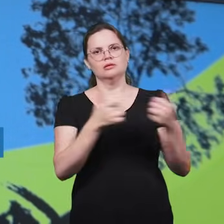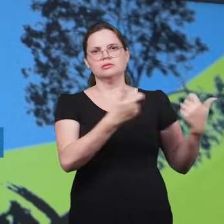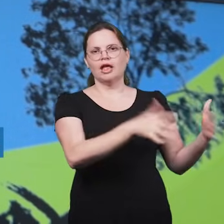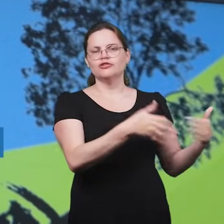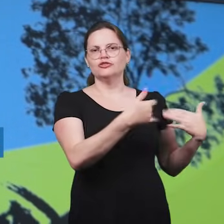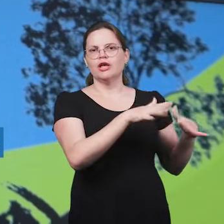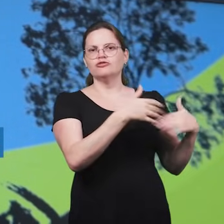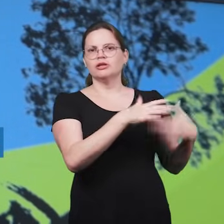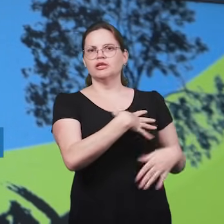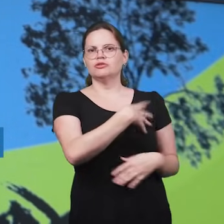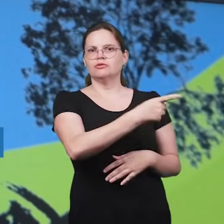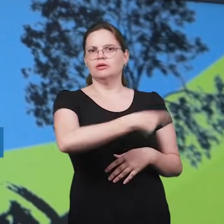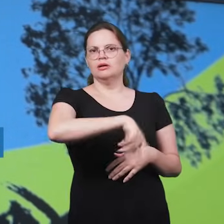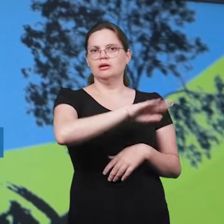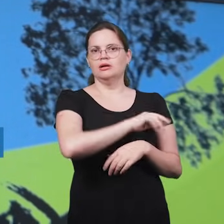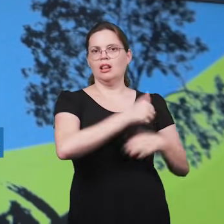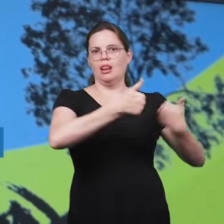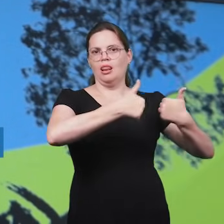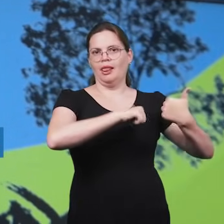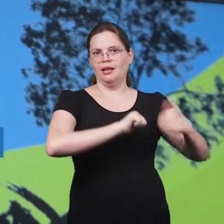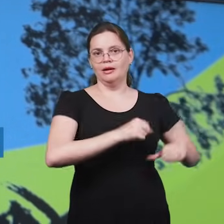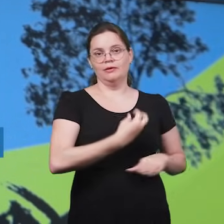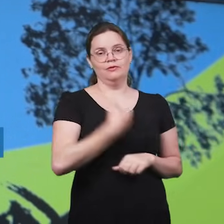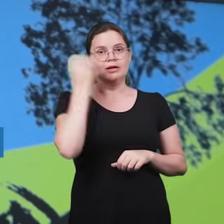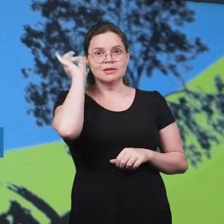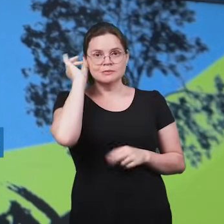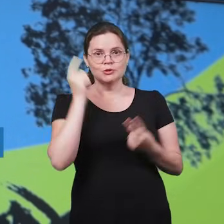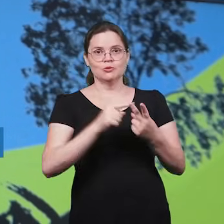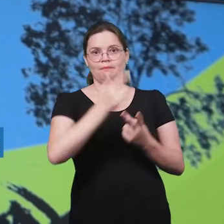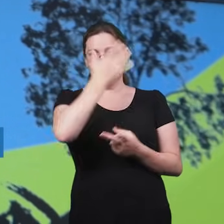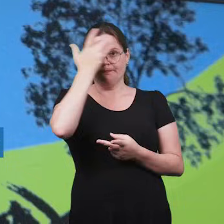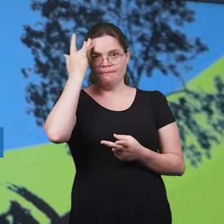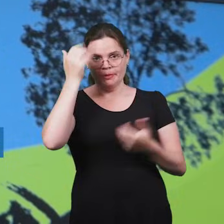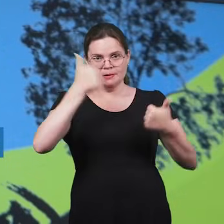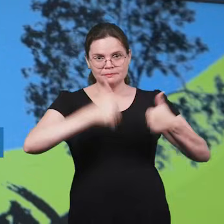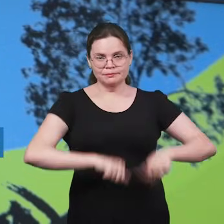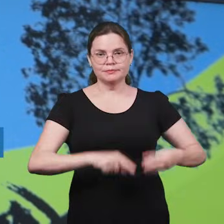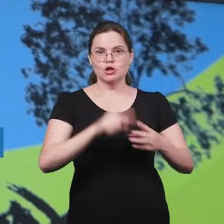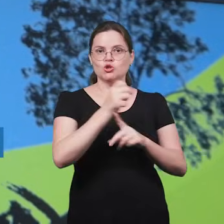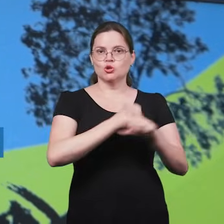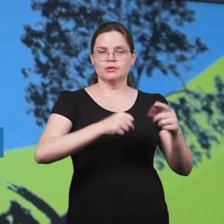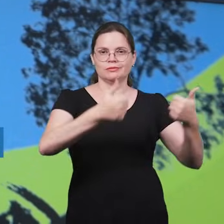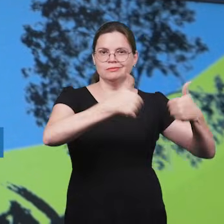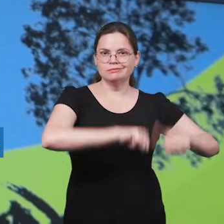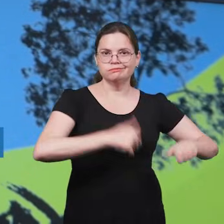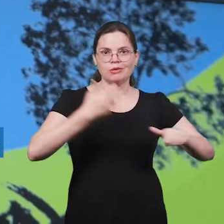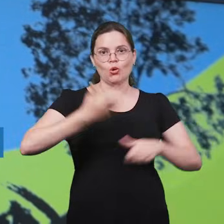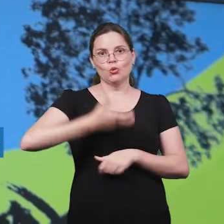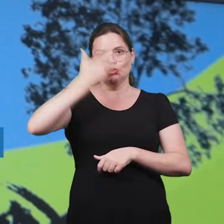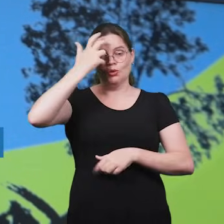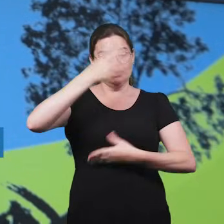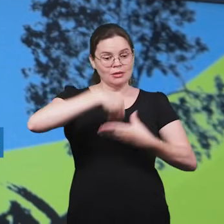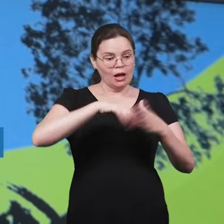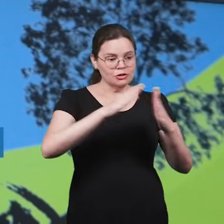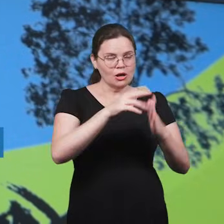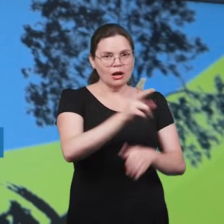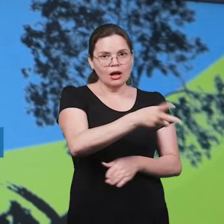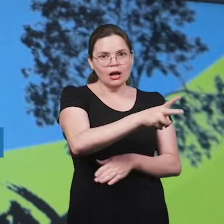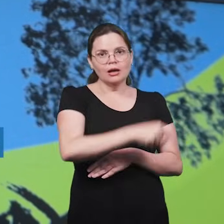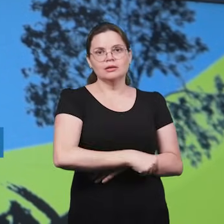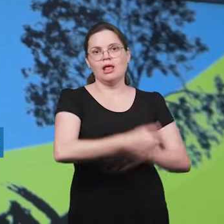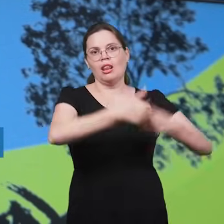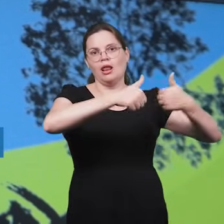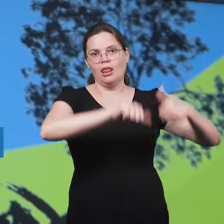vivendo um adoecimento espiritual, emocional, social, cultural, dentro dos próprios lares em